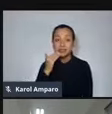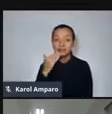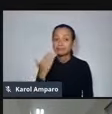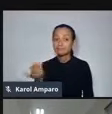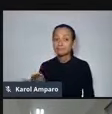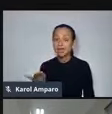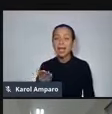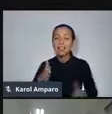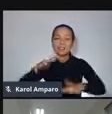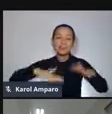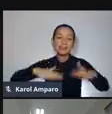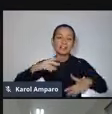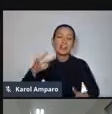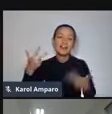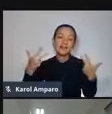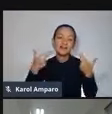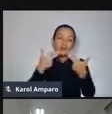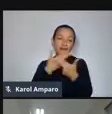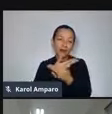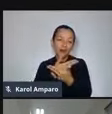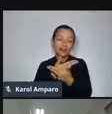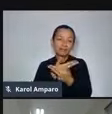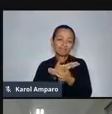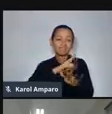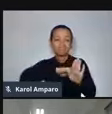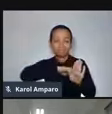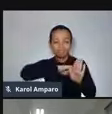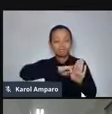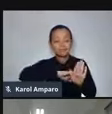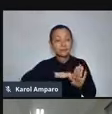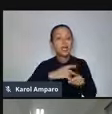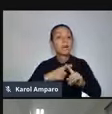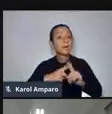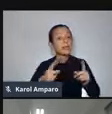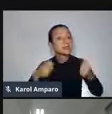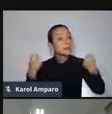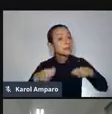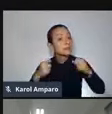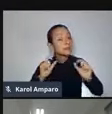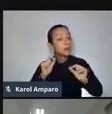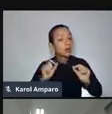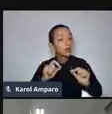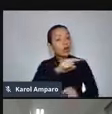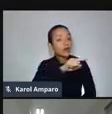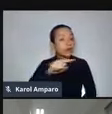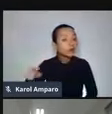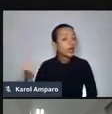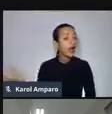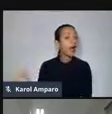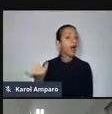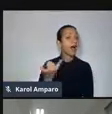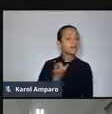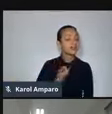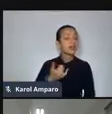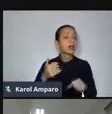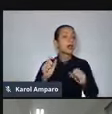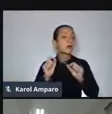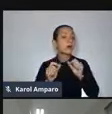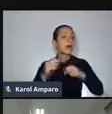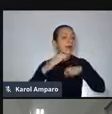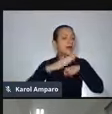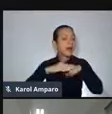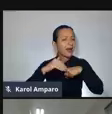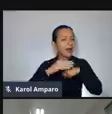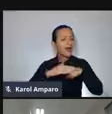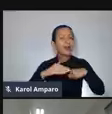que me perdoe. Tá? Então, é isso que não interessa. Interessa eu receber de vocês o afago e também a beleza da sua